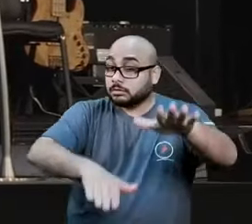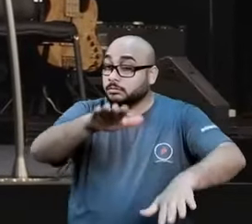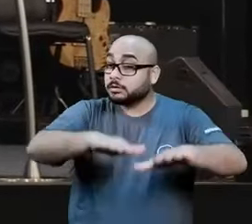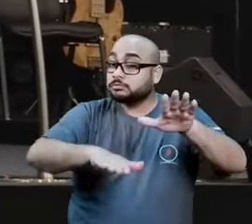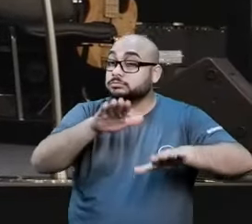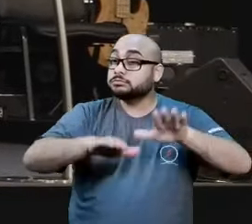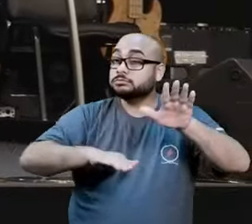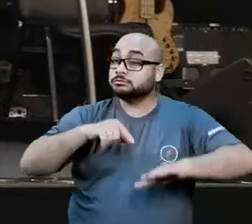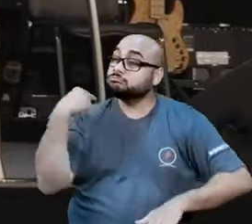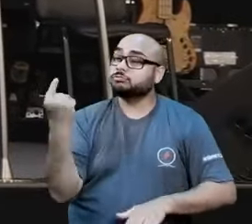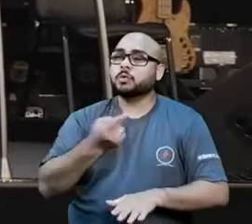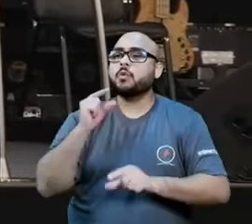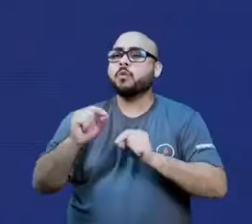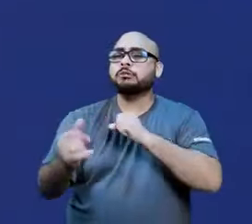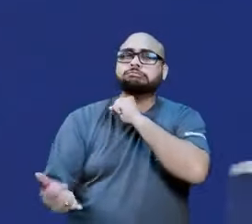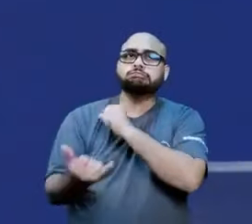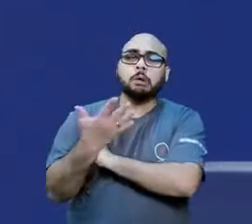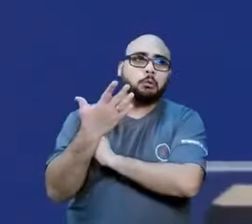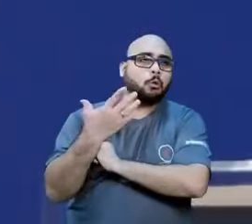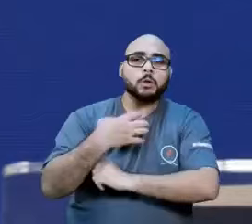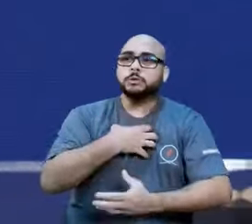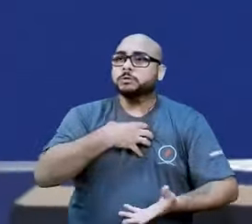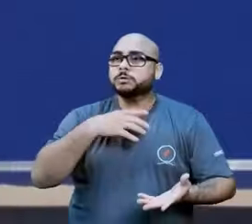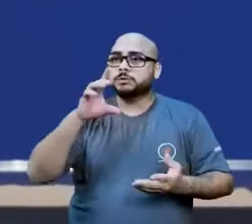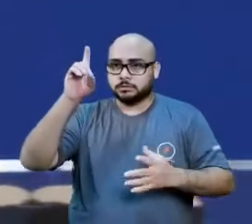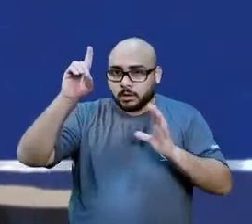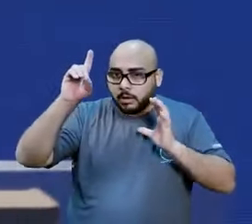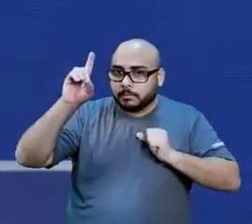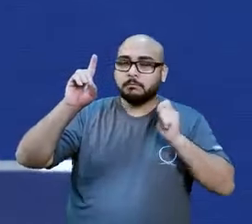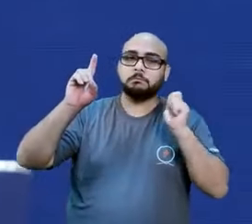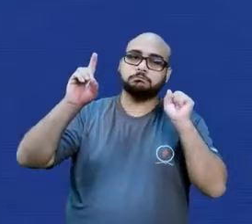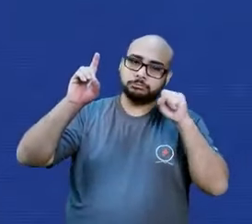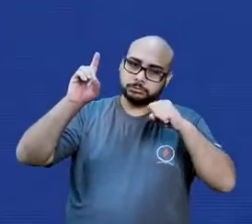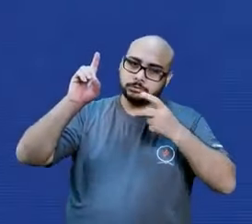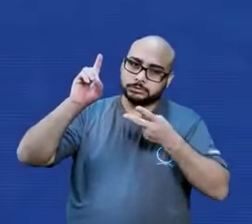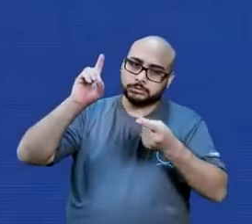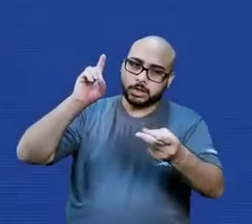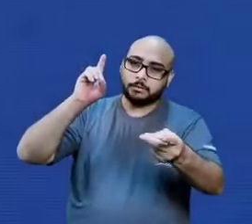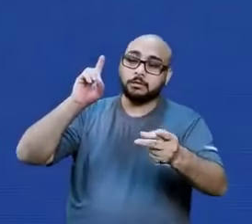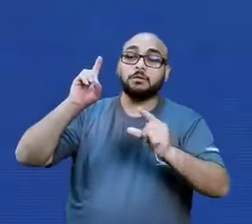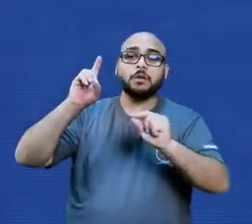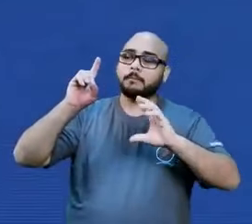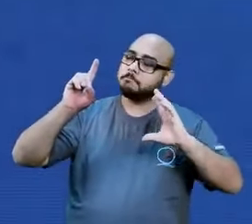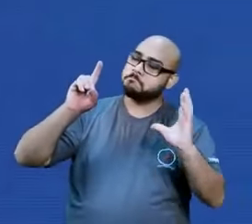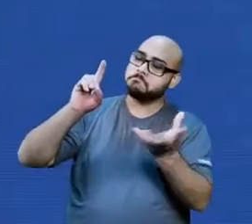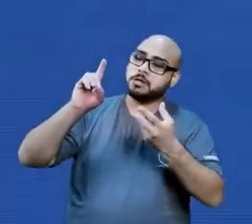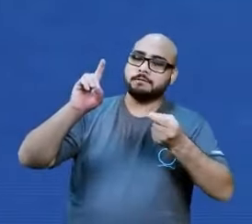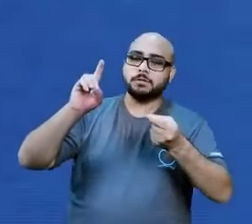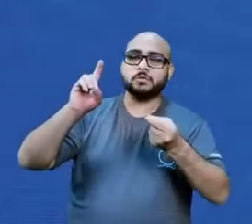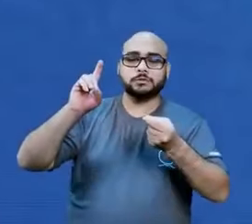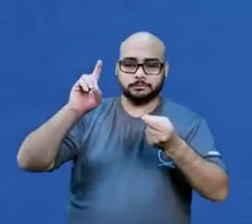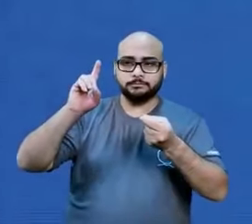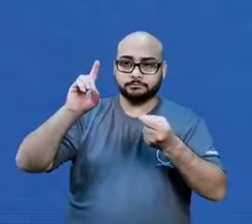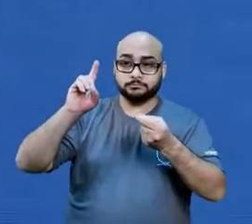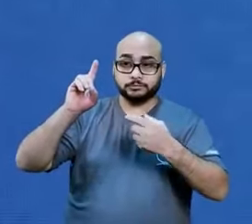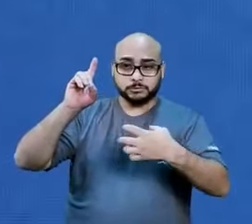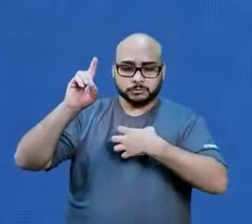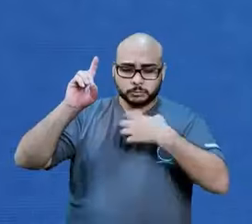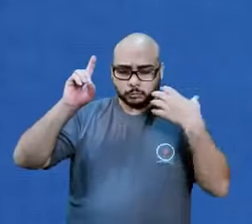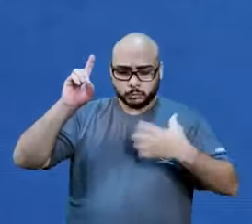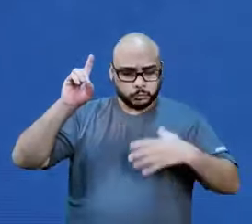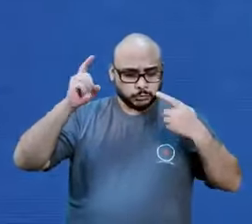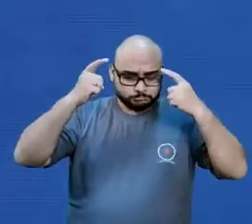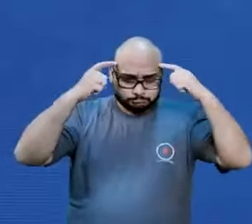Amor não dá nem pra gente compreender a dimensão do amor del diz que Deus amou o mundo de tal maneira não tem